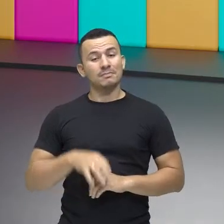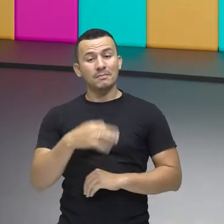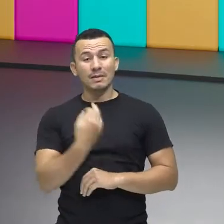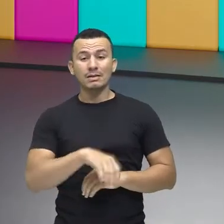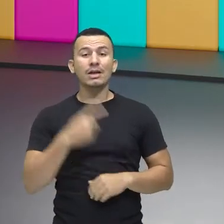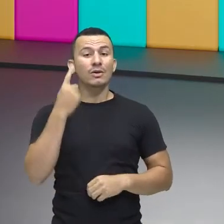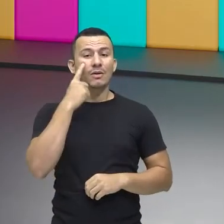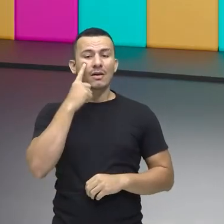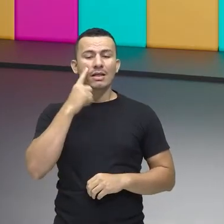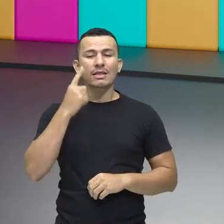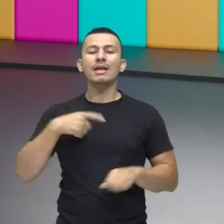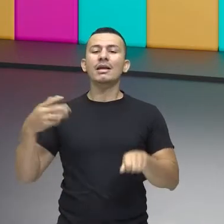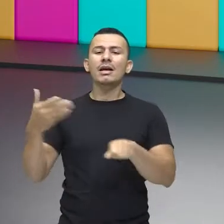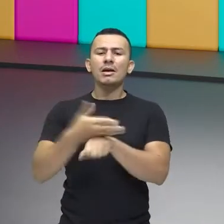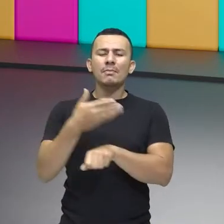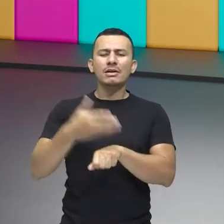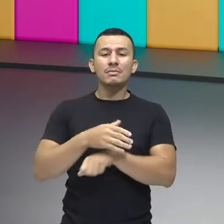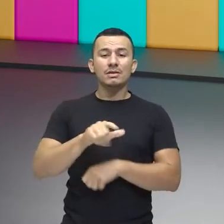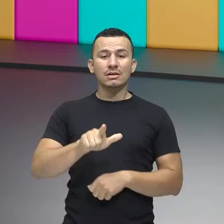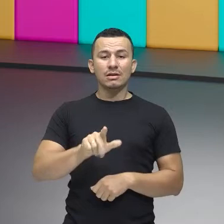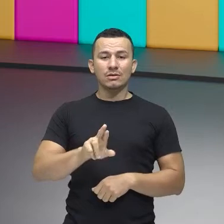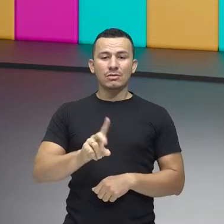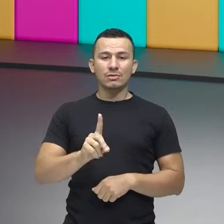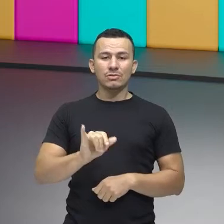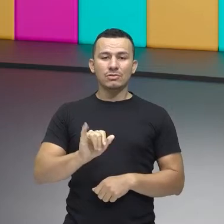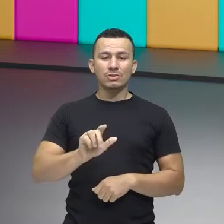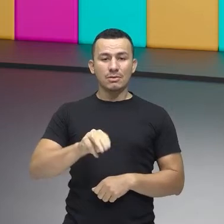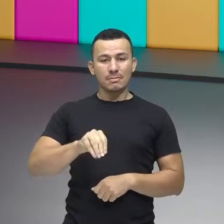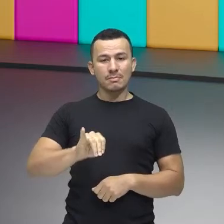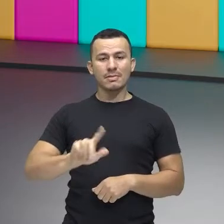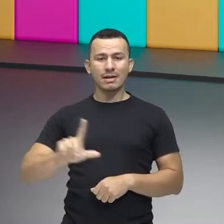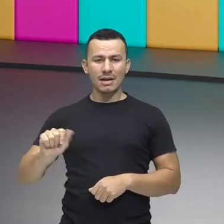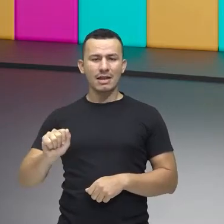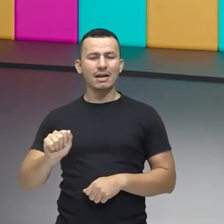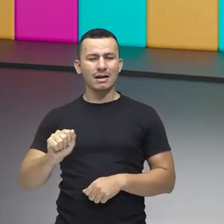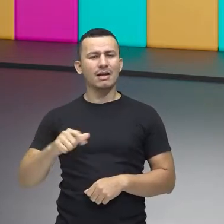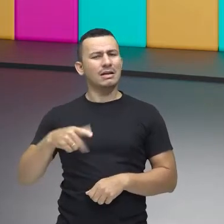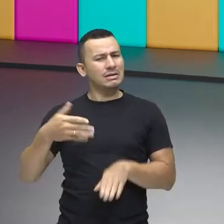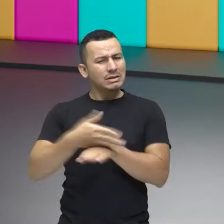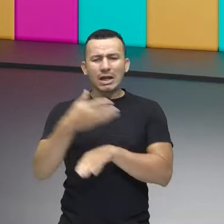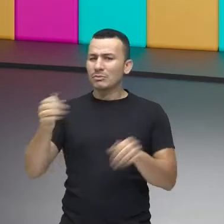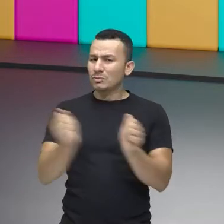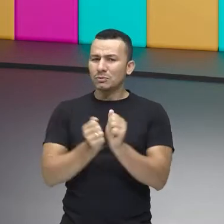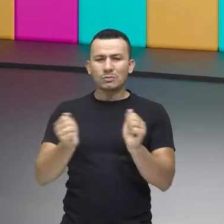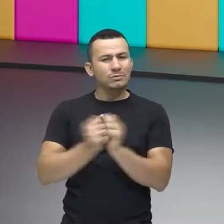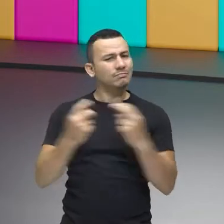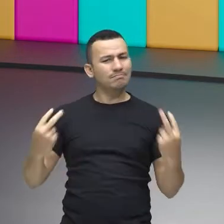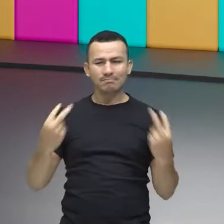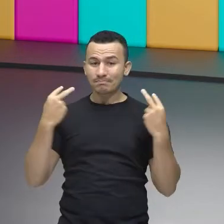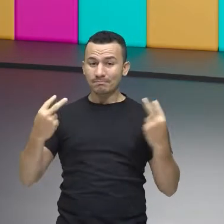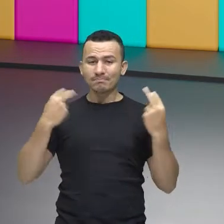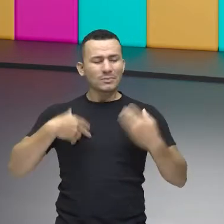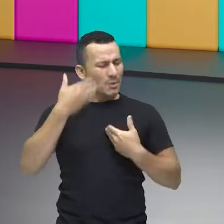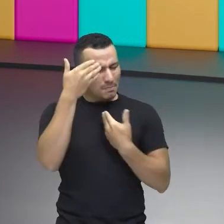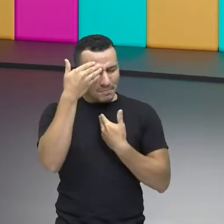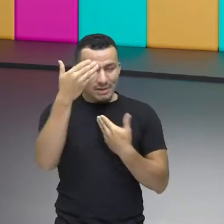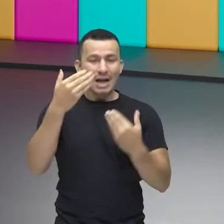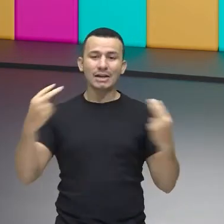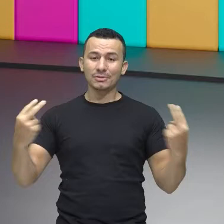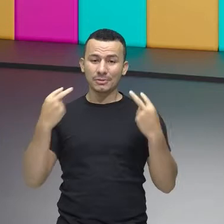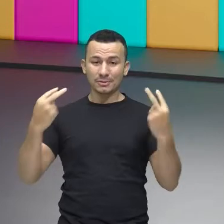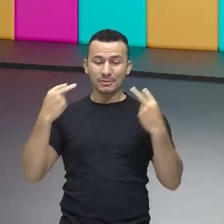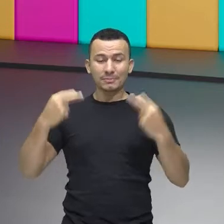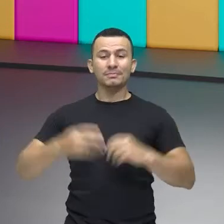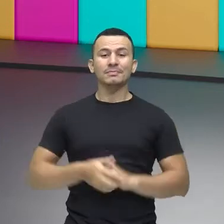uma participação da Ludmila. Ludmila, ela sempre está conosco acompanhando aqui os programas, viu, Ludmila? Obrigada por você nos acompanhar.